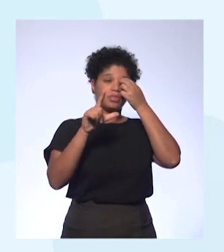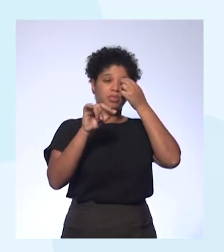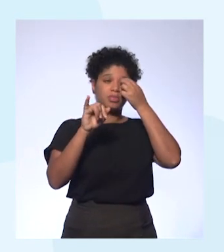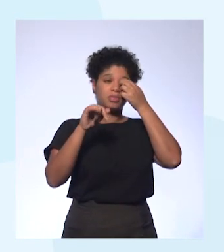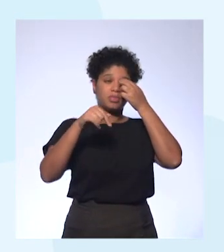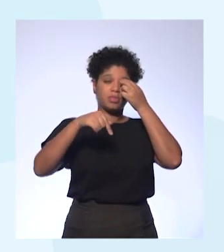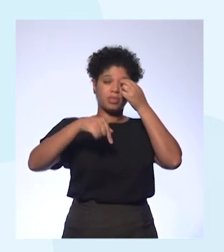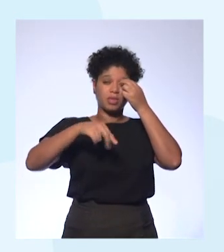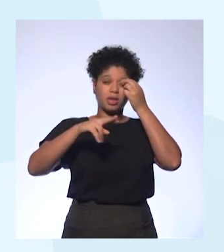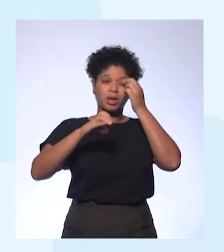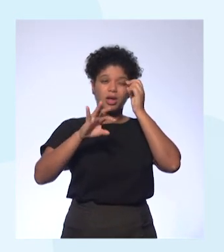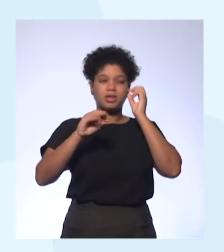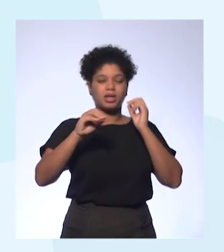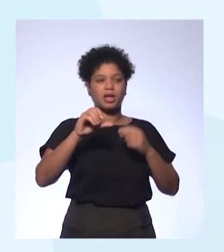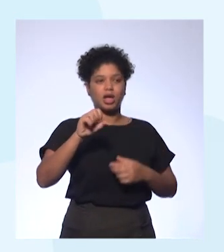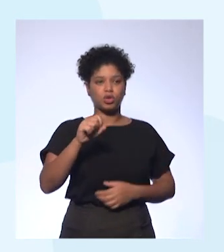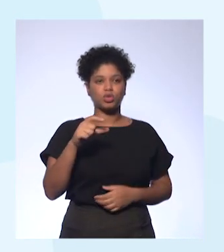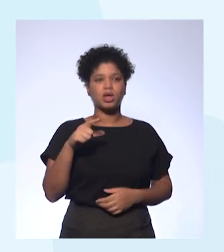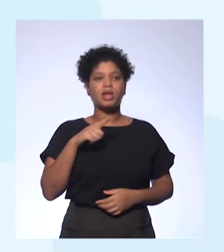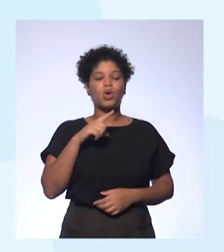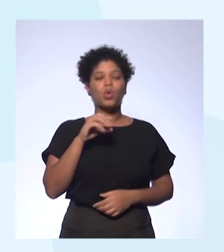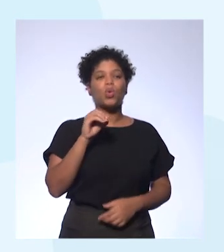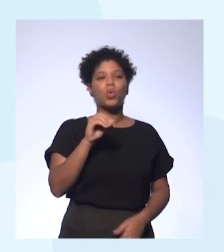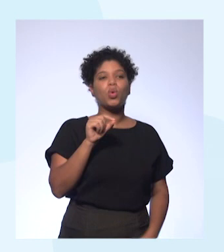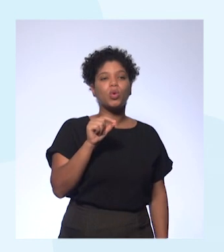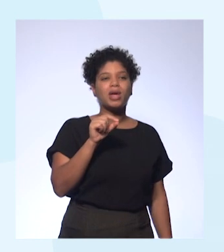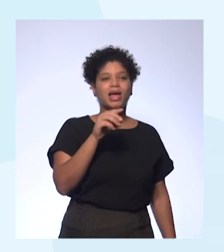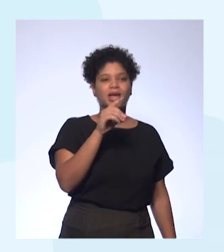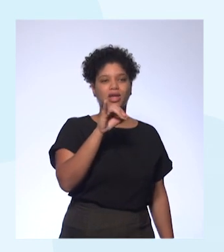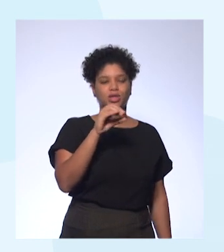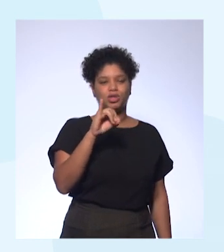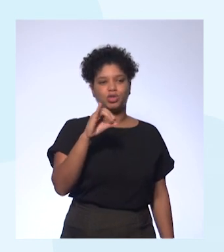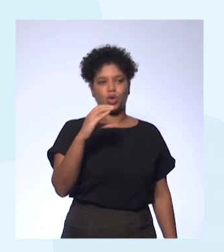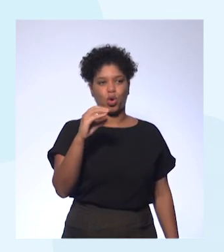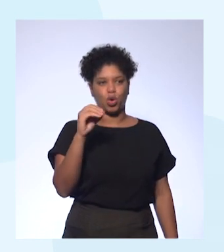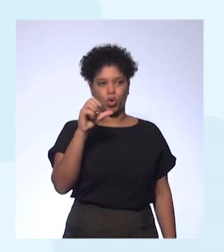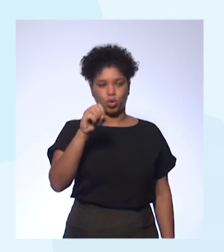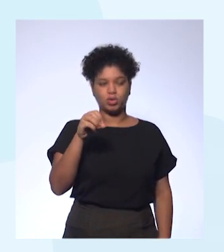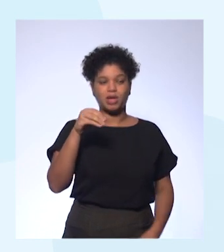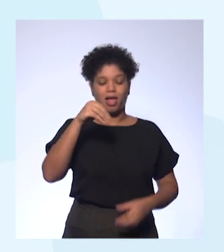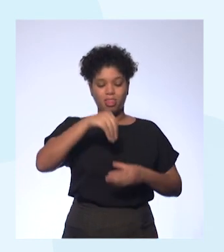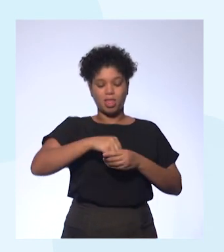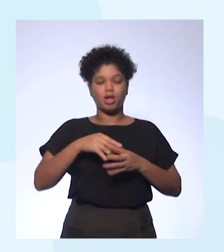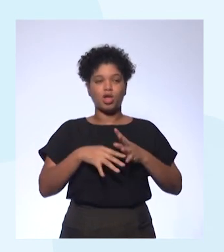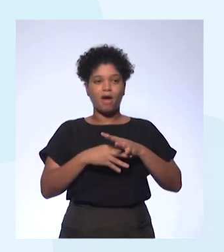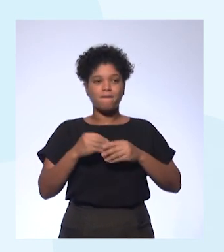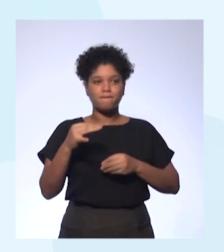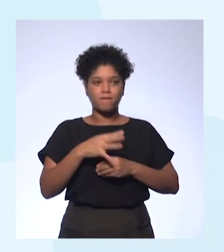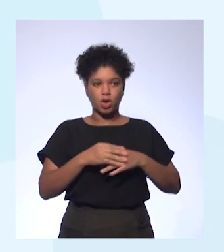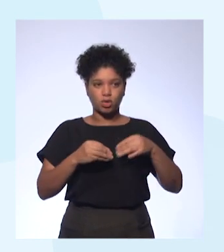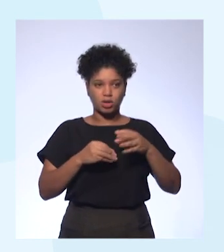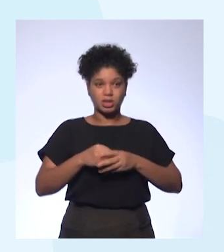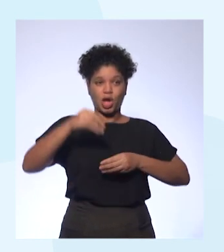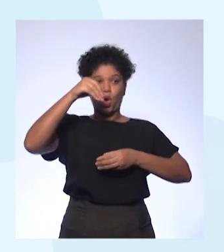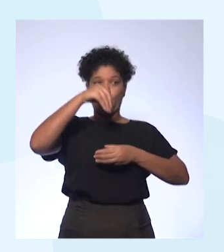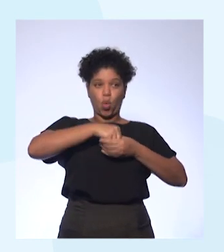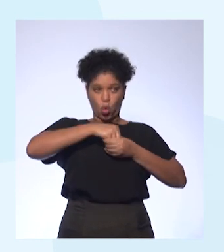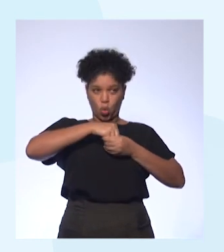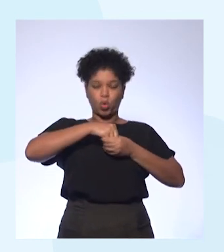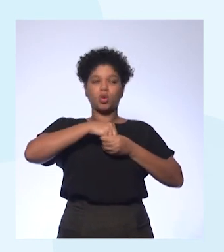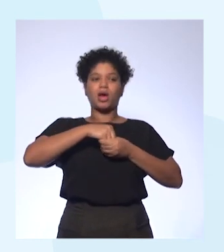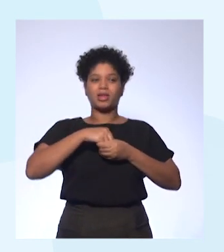maioria, eles são dioicos, tá? E tem fecundação externa. O desenvolvimento é indireto, ou seja, existe uma fasezinha